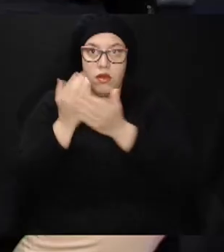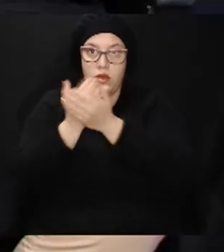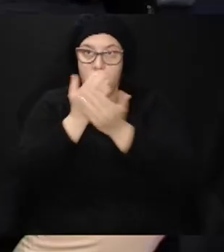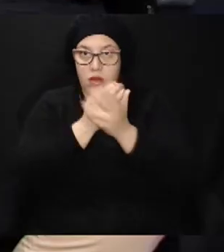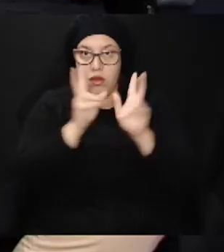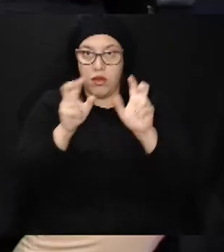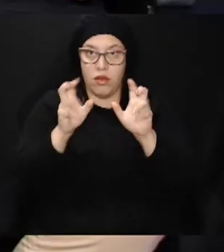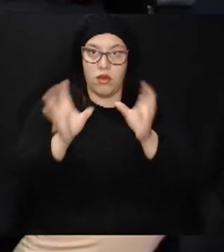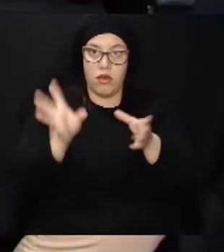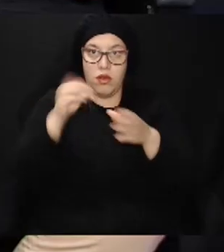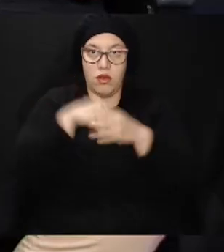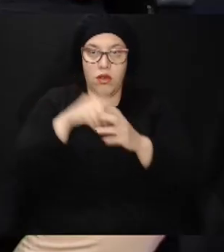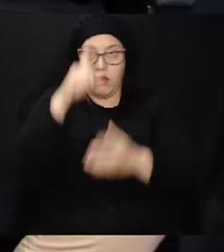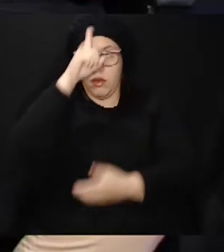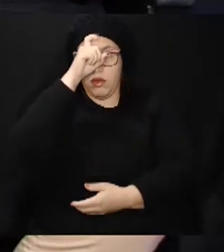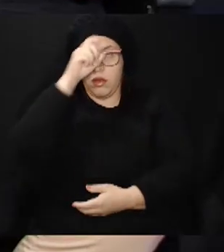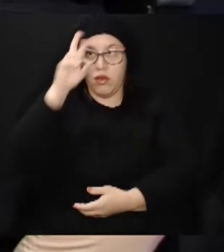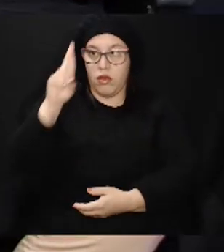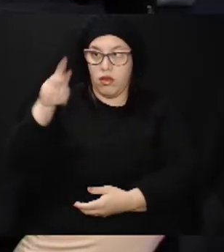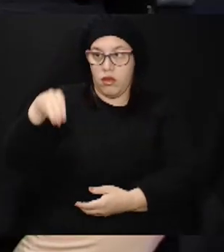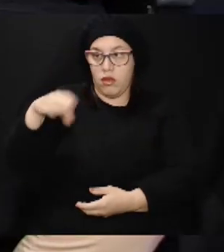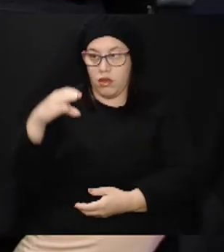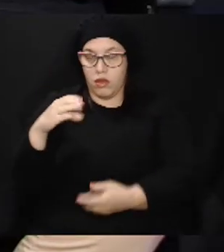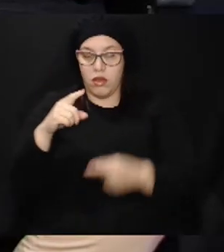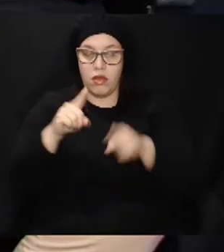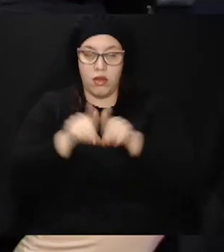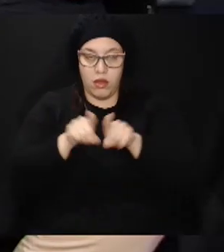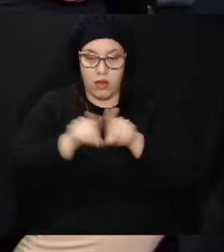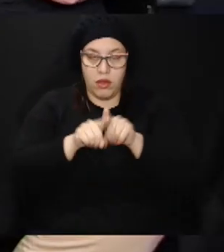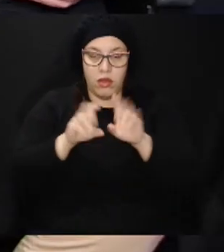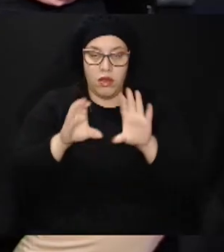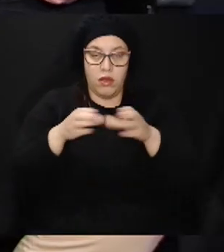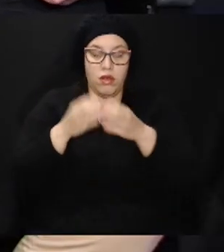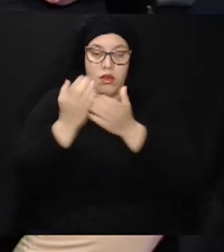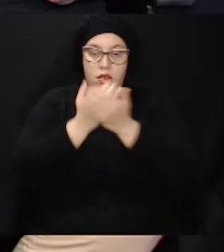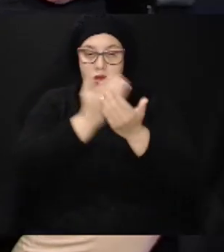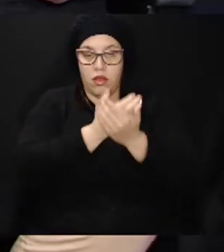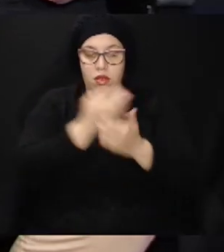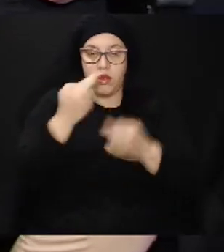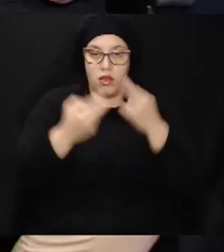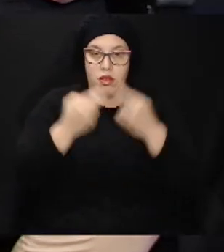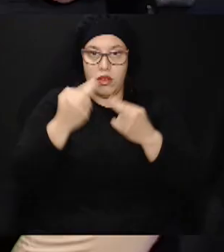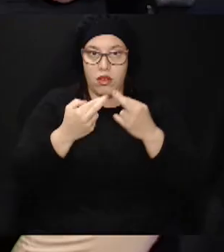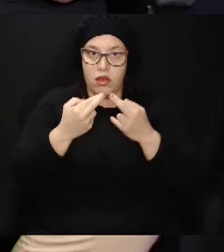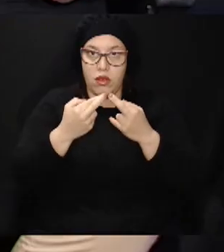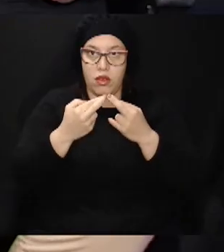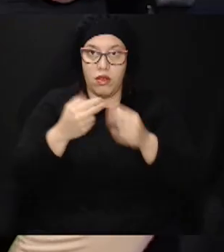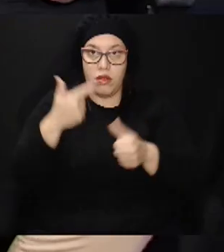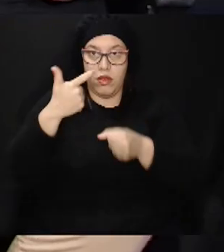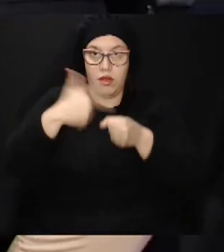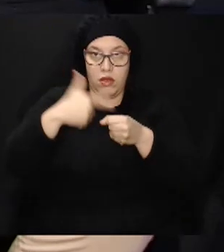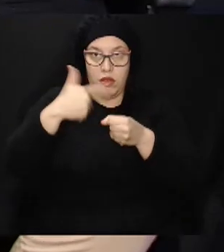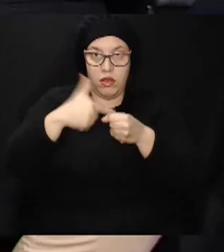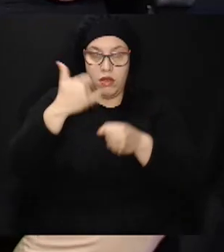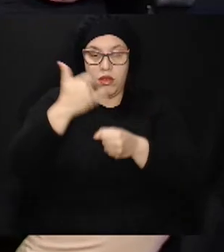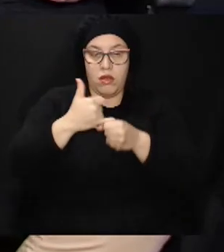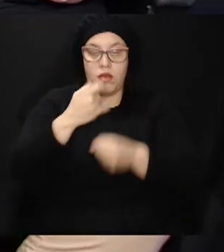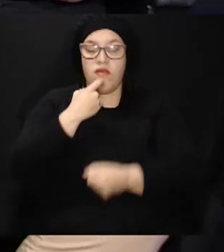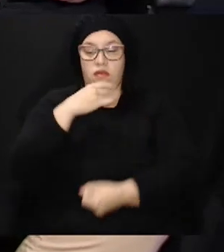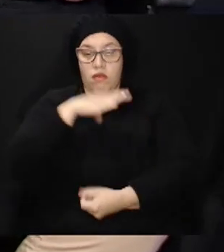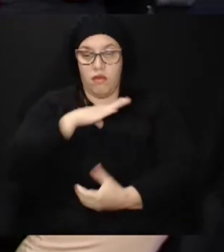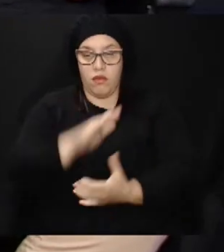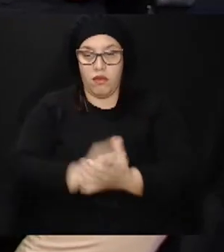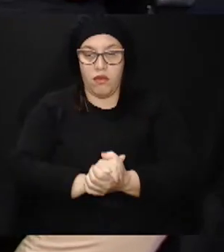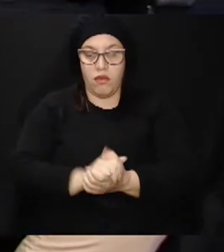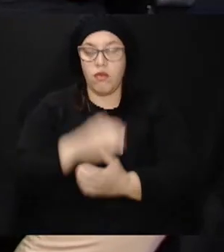Implantação do Hospital Metropolitano e a Comissão de Estudos sobre as questões relacionadas aos postos de combustíveis de Campinas. Carmo